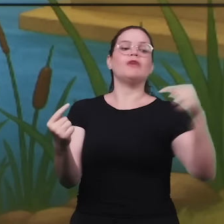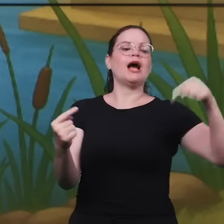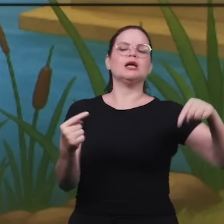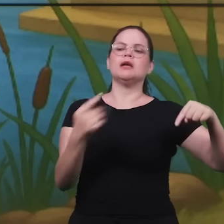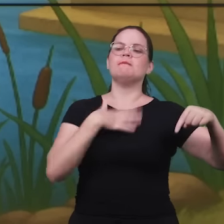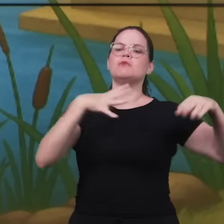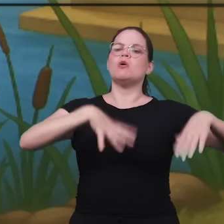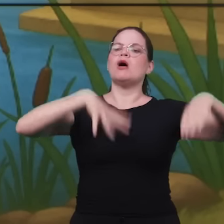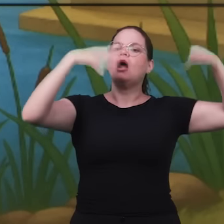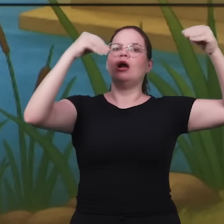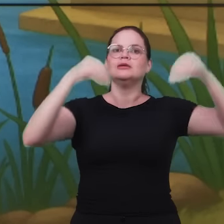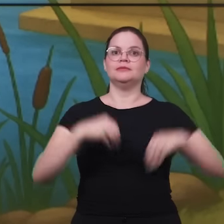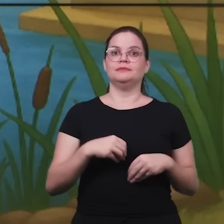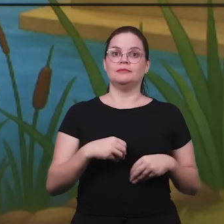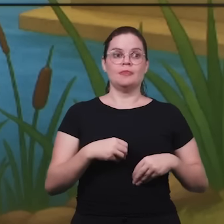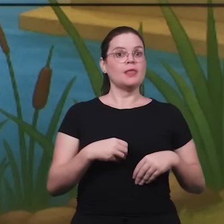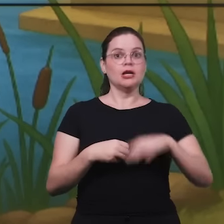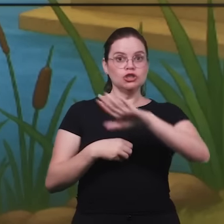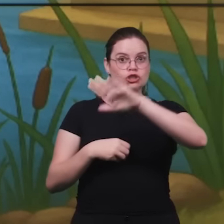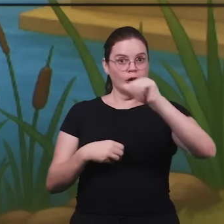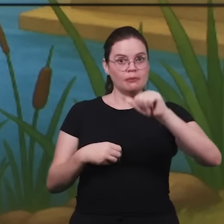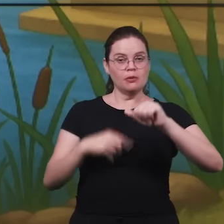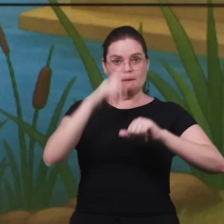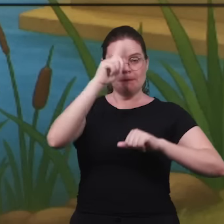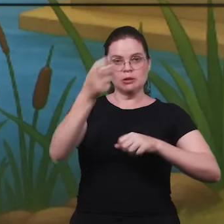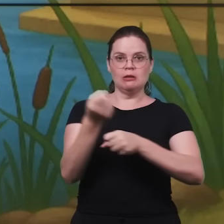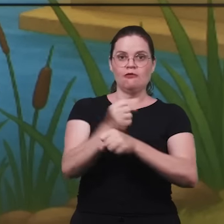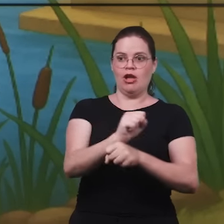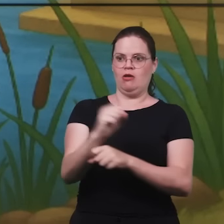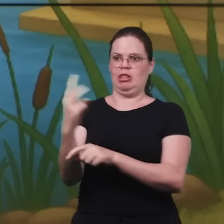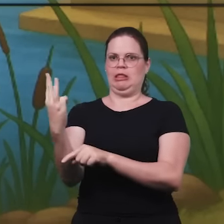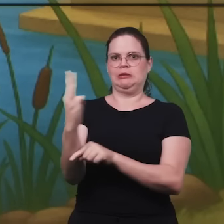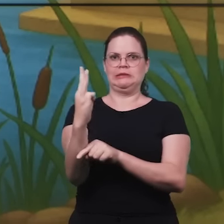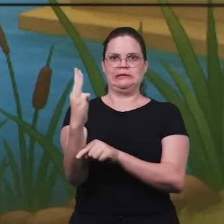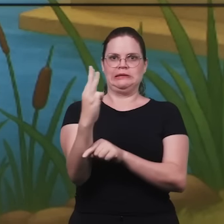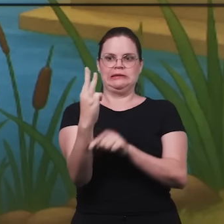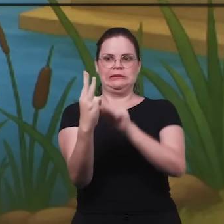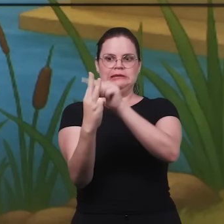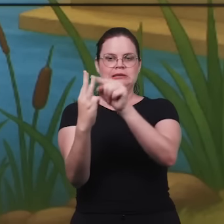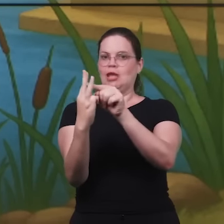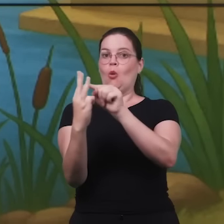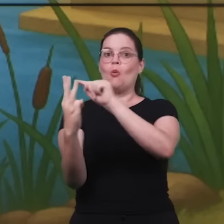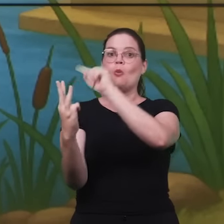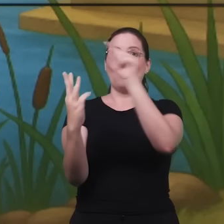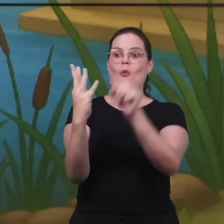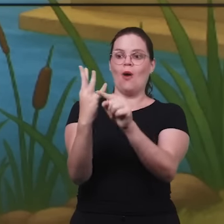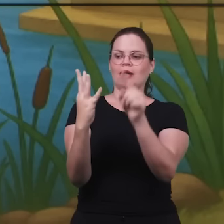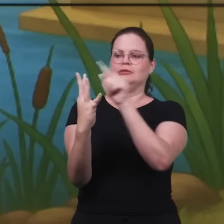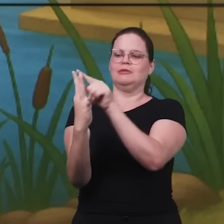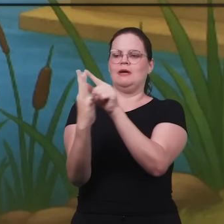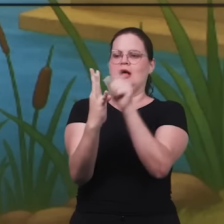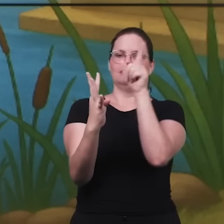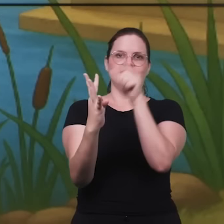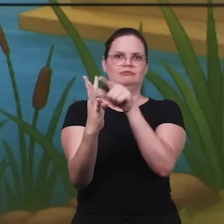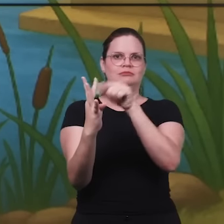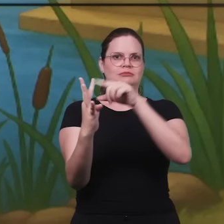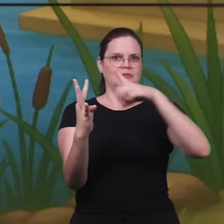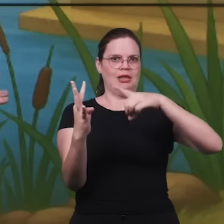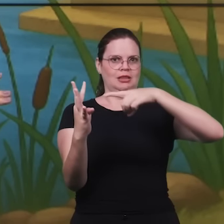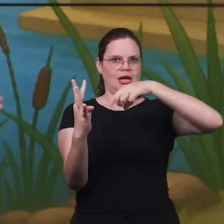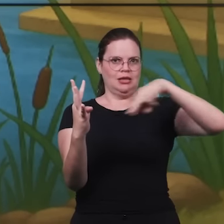Ananias, Misael e Azarias. Naquele palácio, gente, tudo era muito bonito. As pessoas usavam